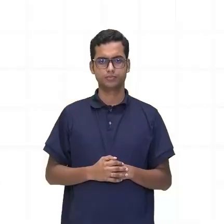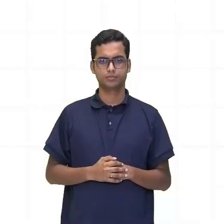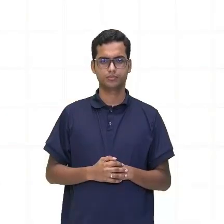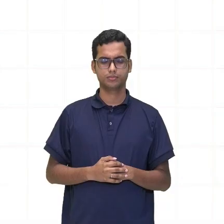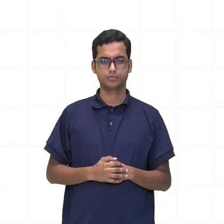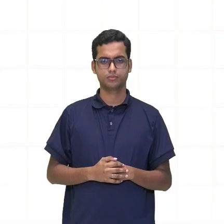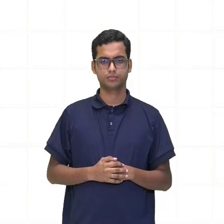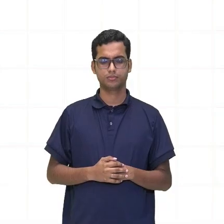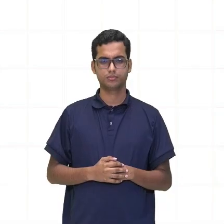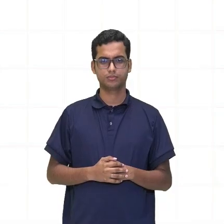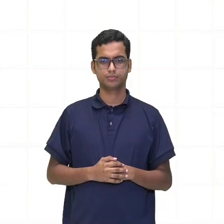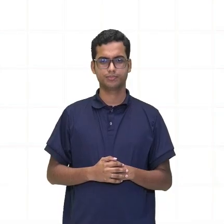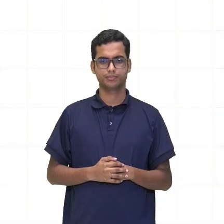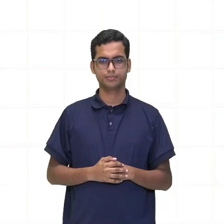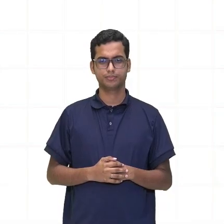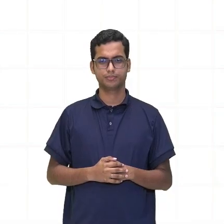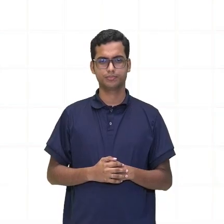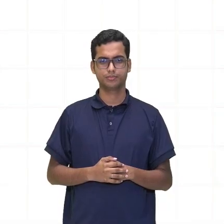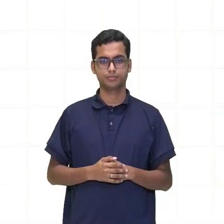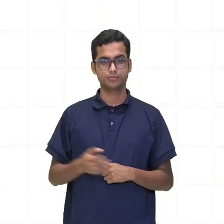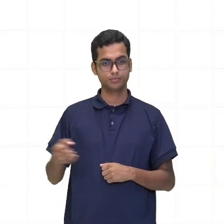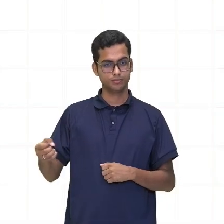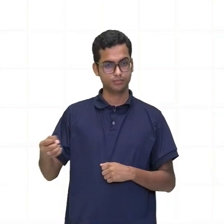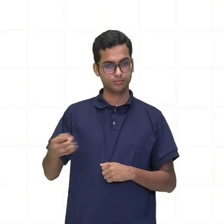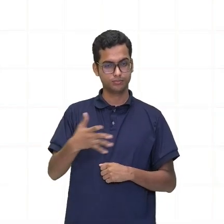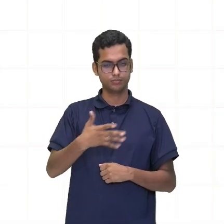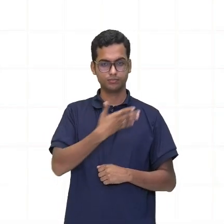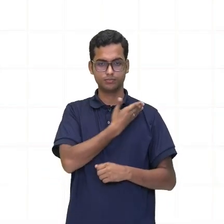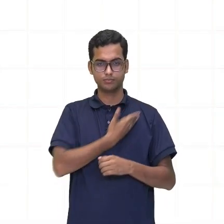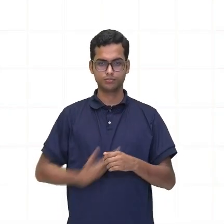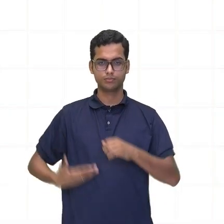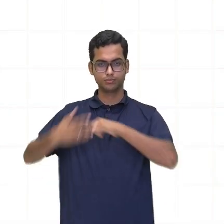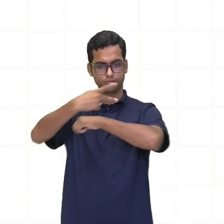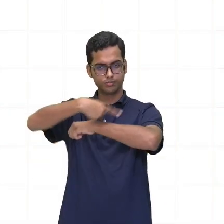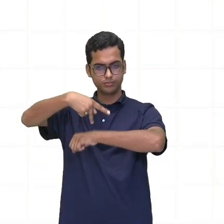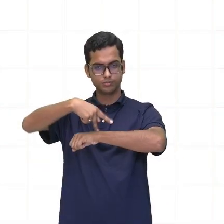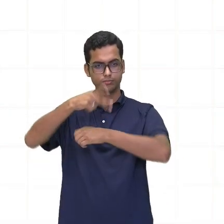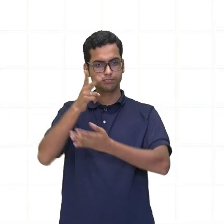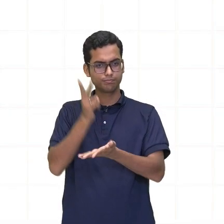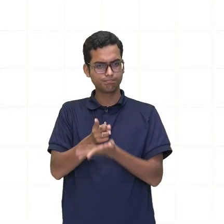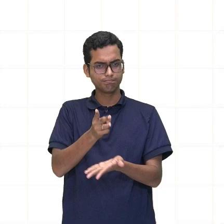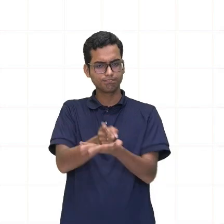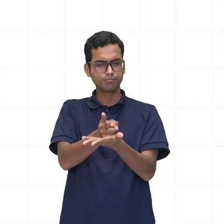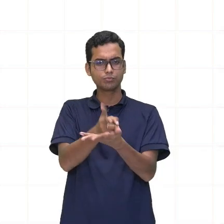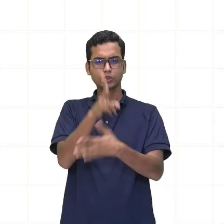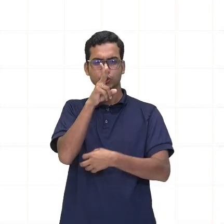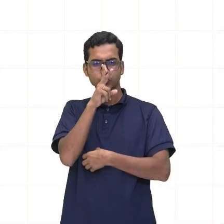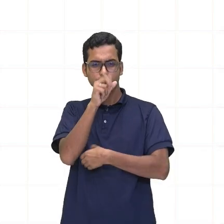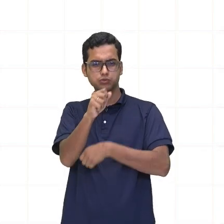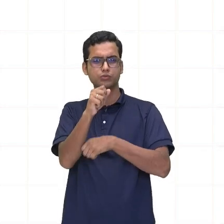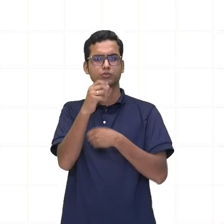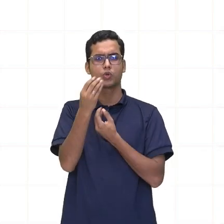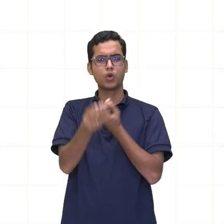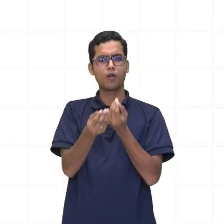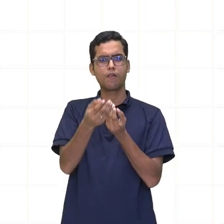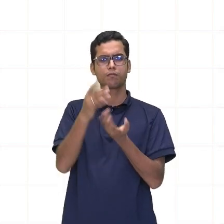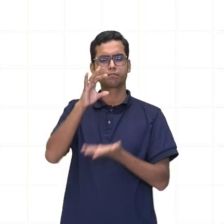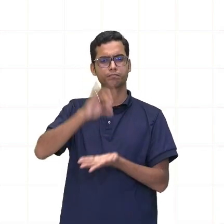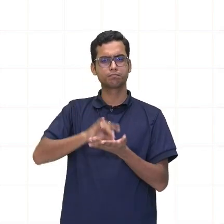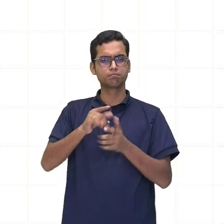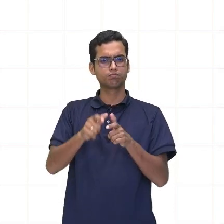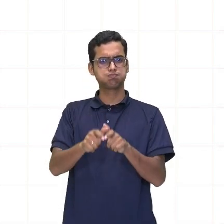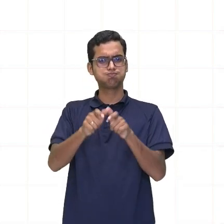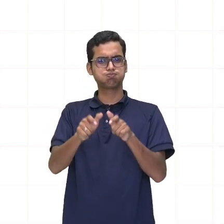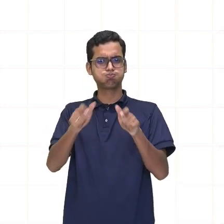só, os novos exércitos nacionais permanentes tornaram-se forças cada vez maiores,